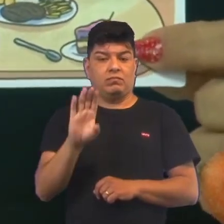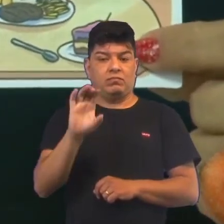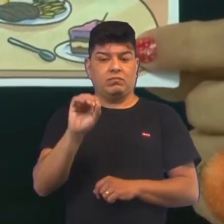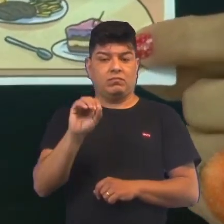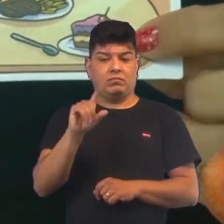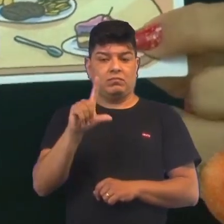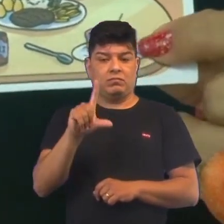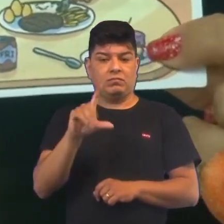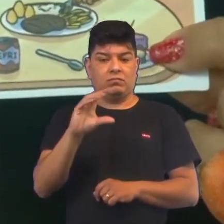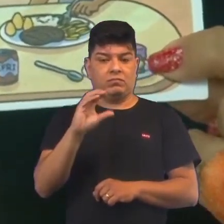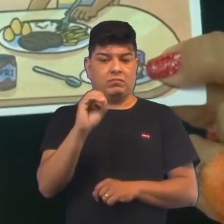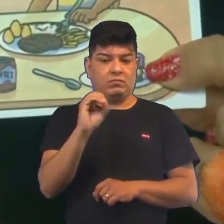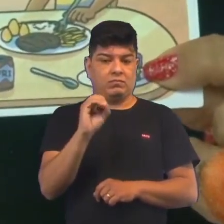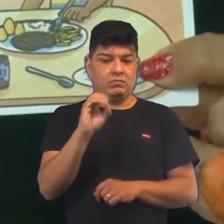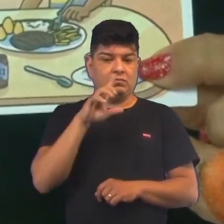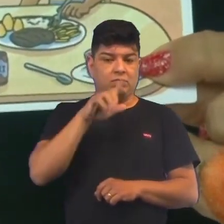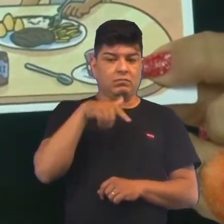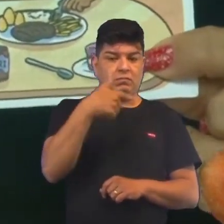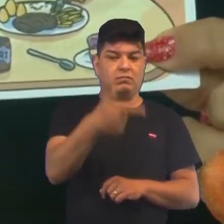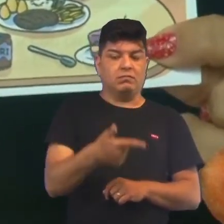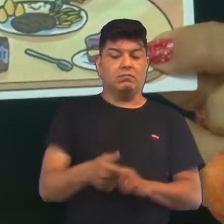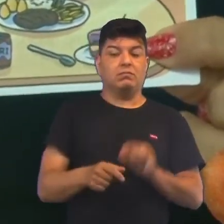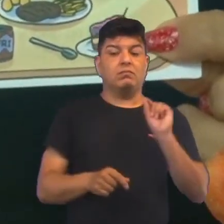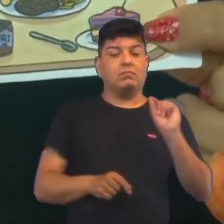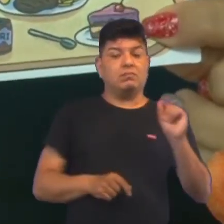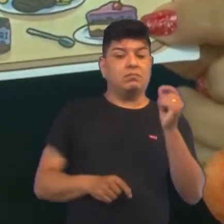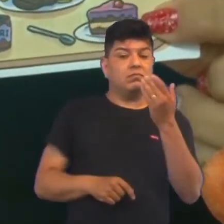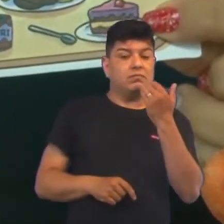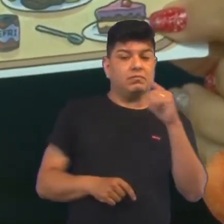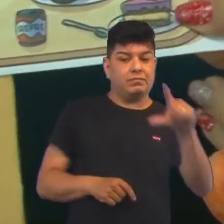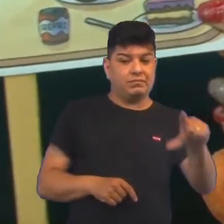de sobremesa e a outra escolheu o quê?